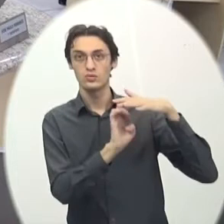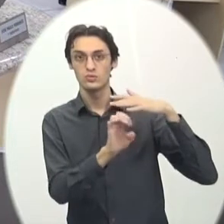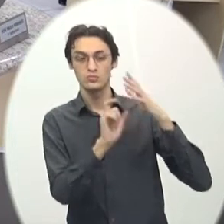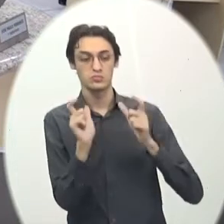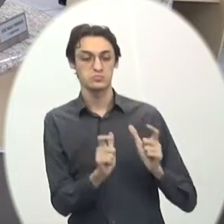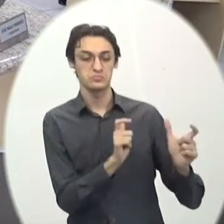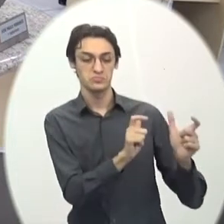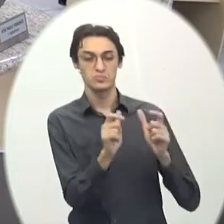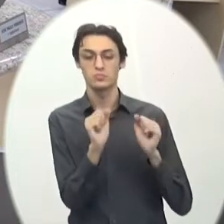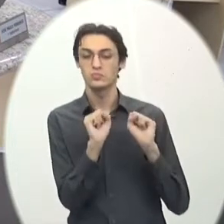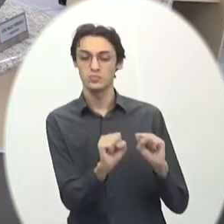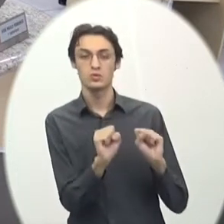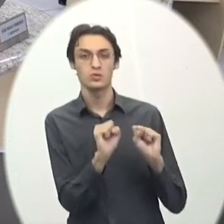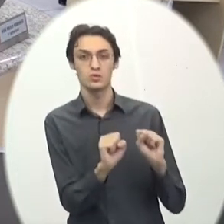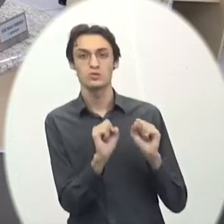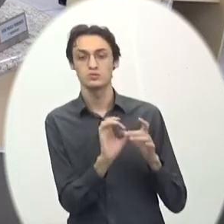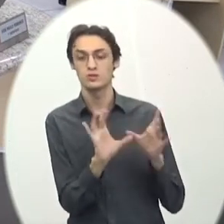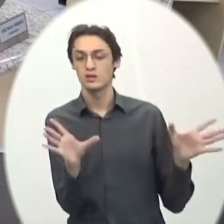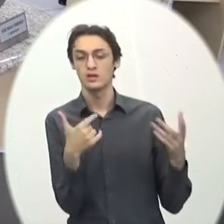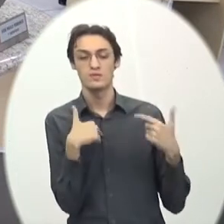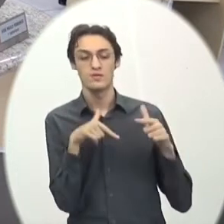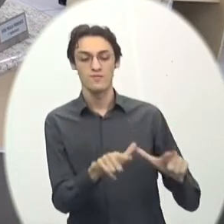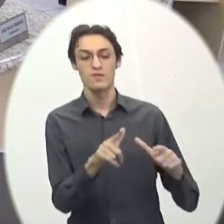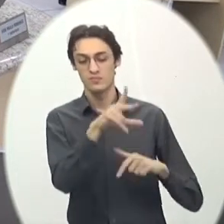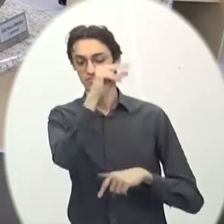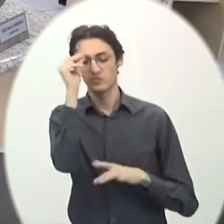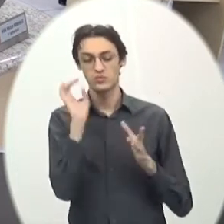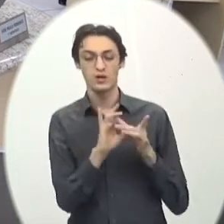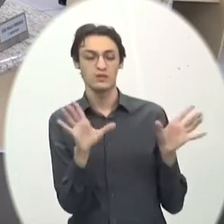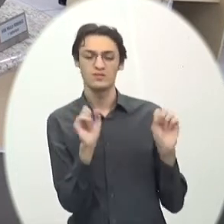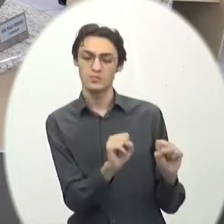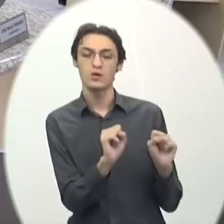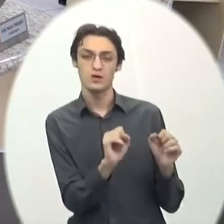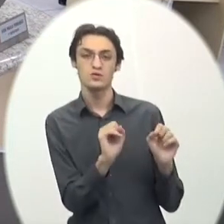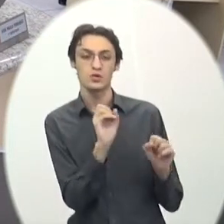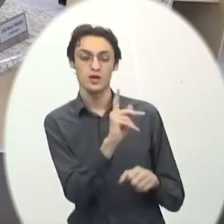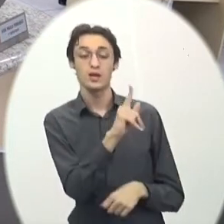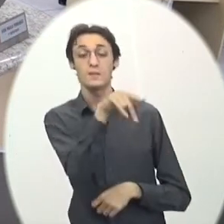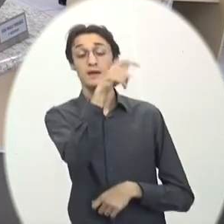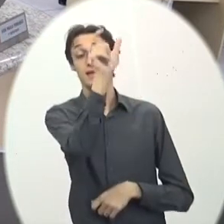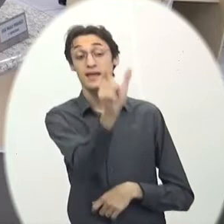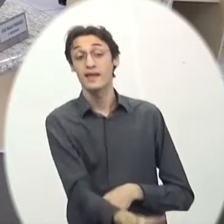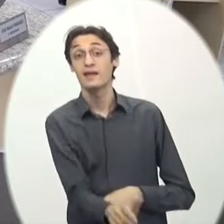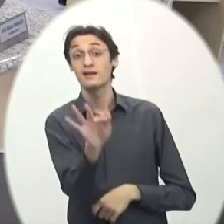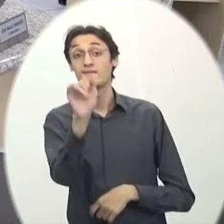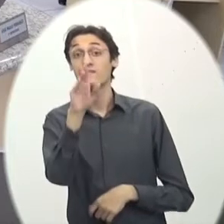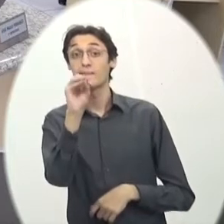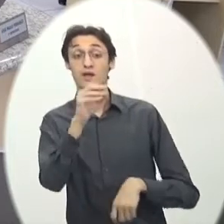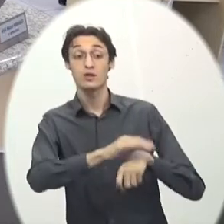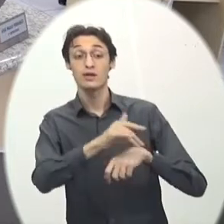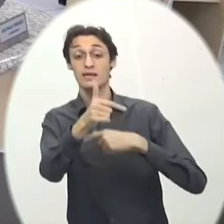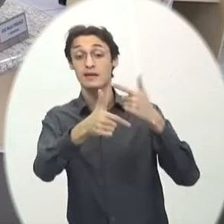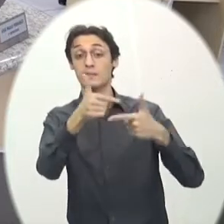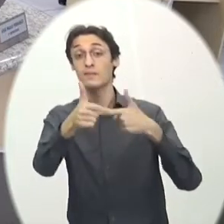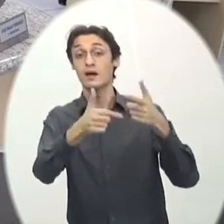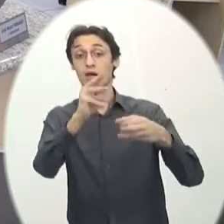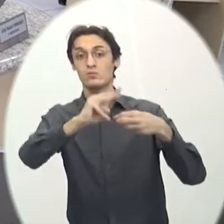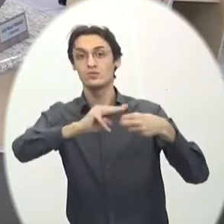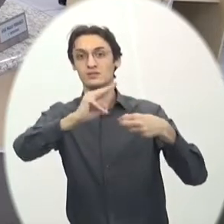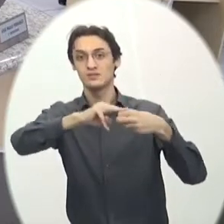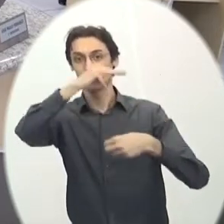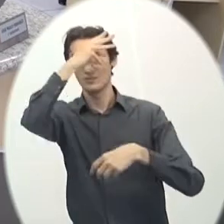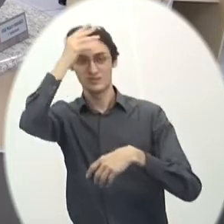que tenha o habite, o alvará da prefeitura. Mas para ele, como funcionário do município,